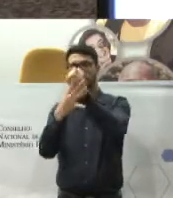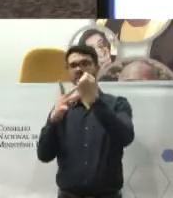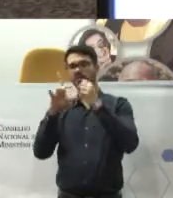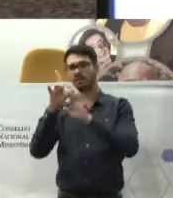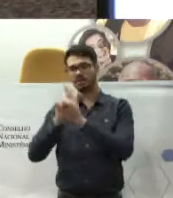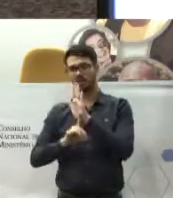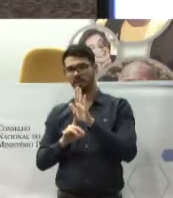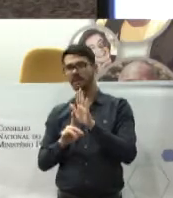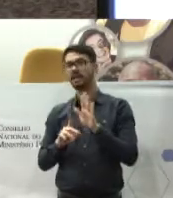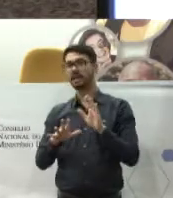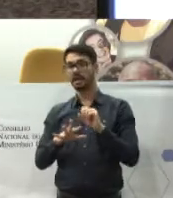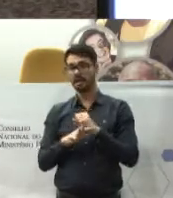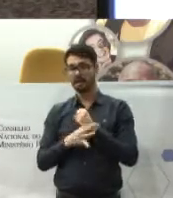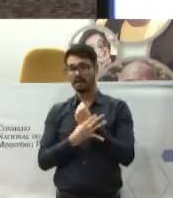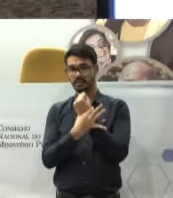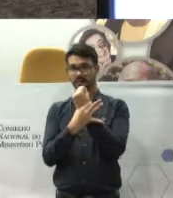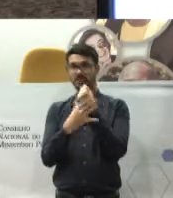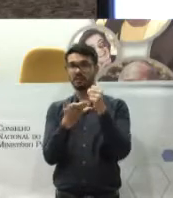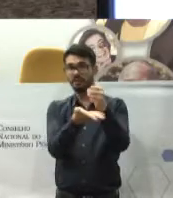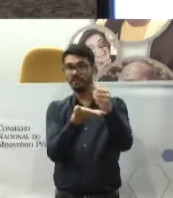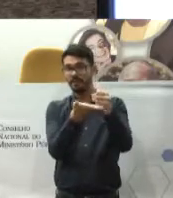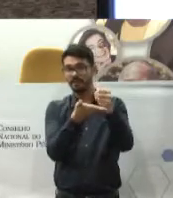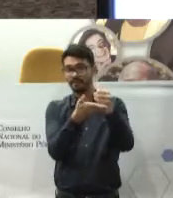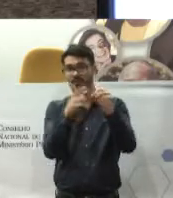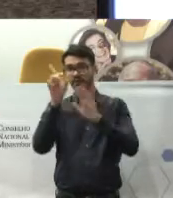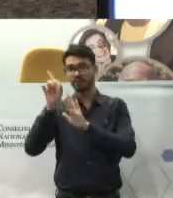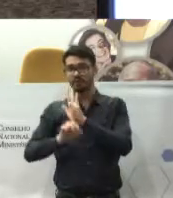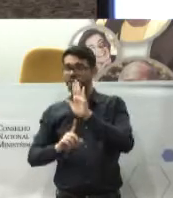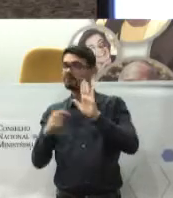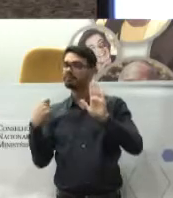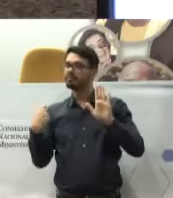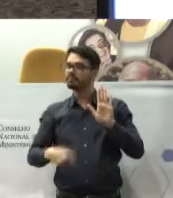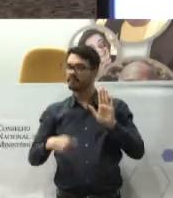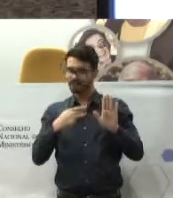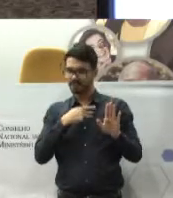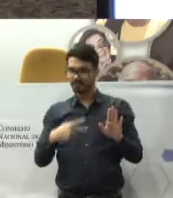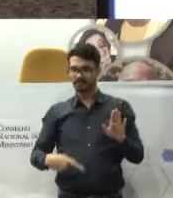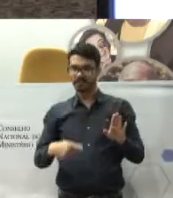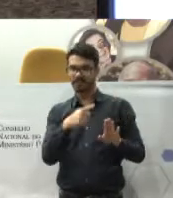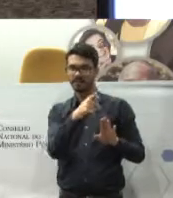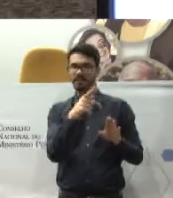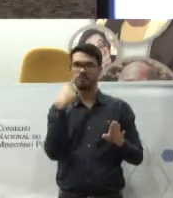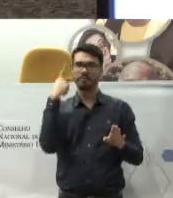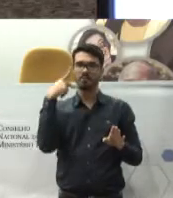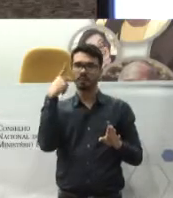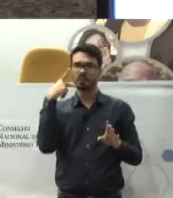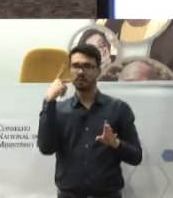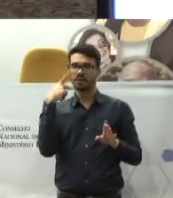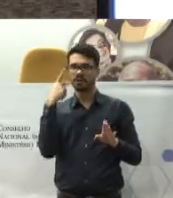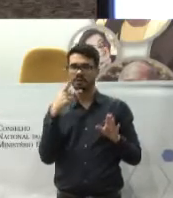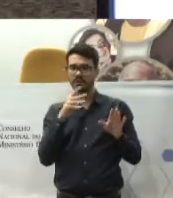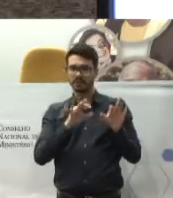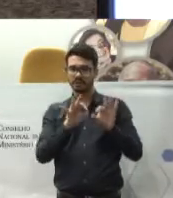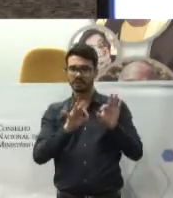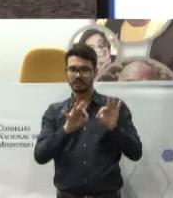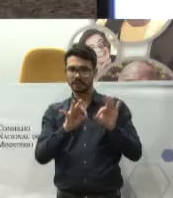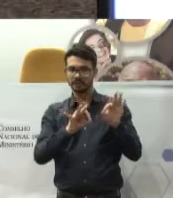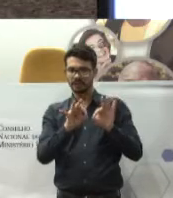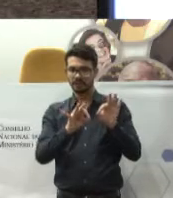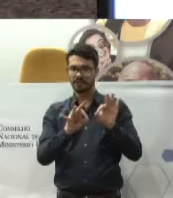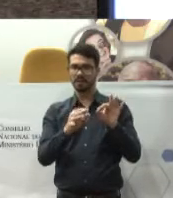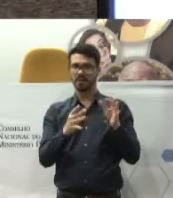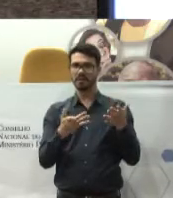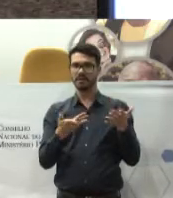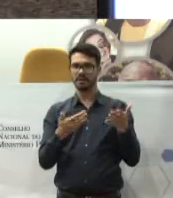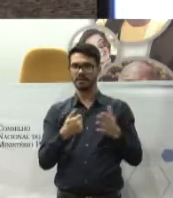como instituição de garantia e promoção dos direitos fundamentais, precisa ter uma política coordenada